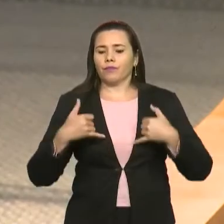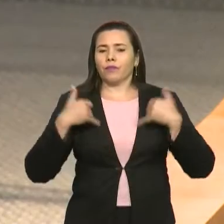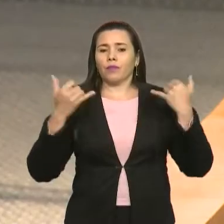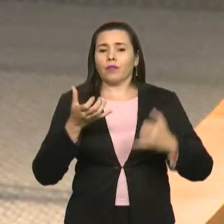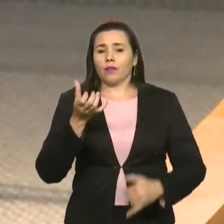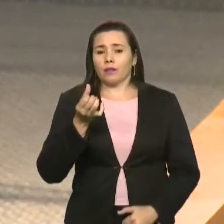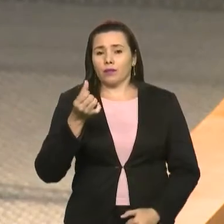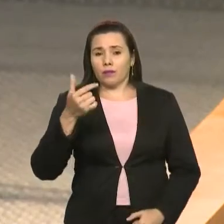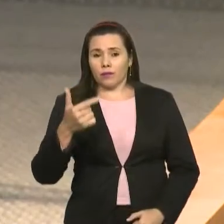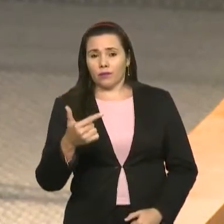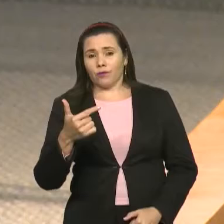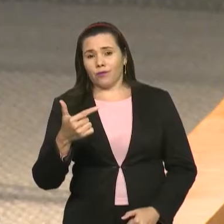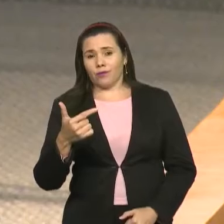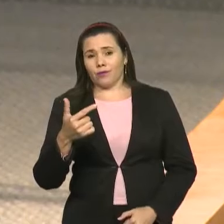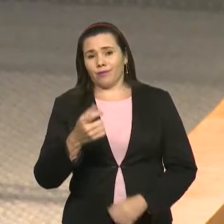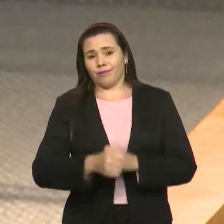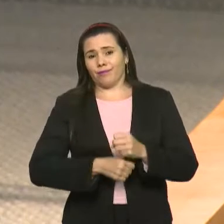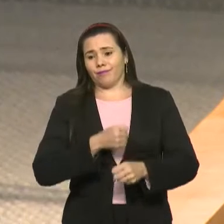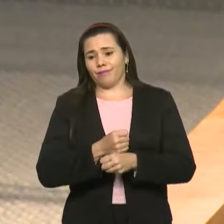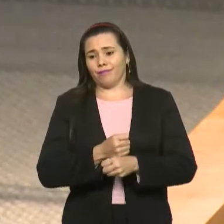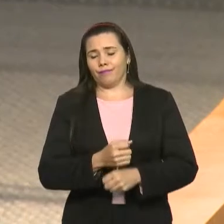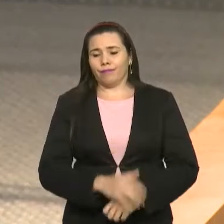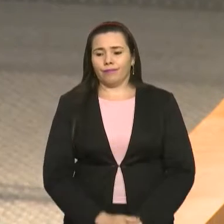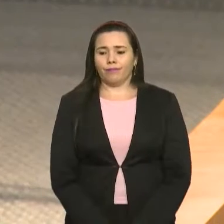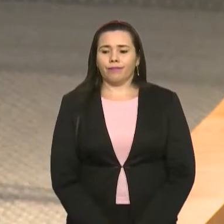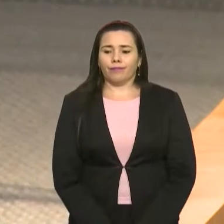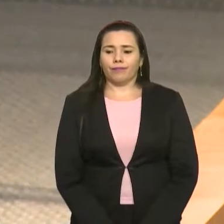Teve como precursor o jornal O Dia,